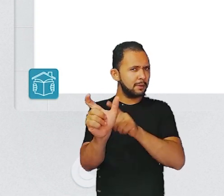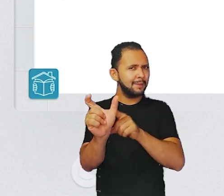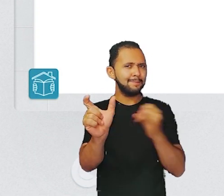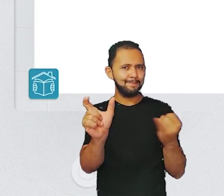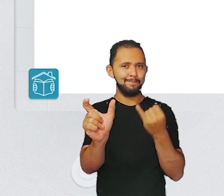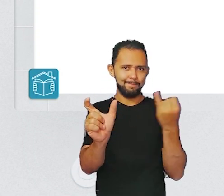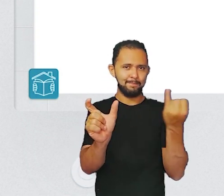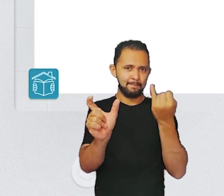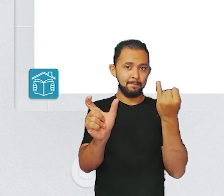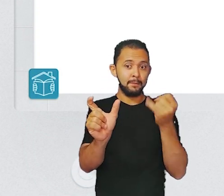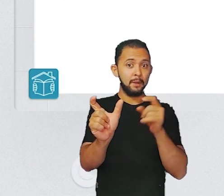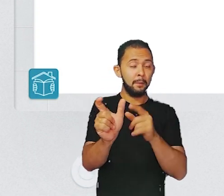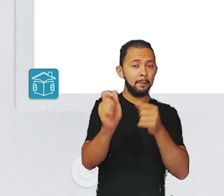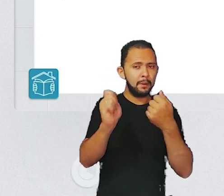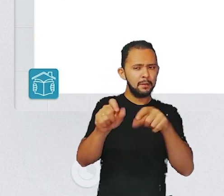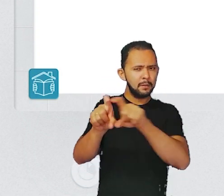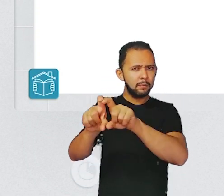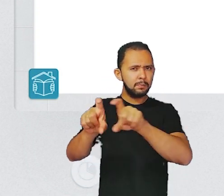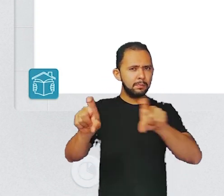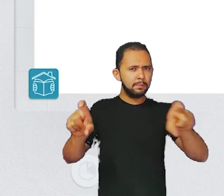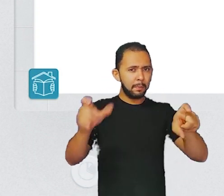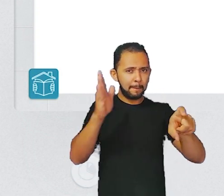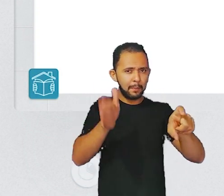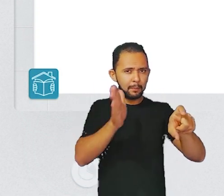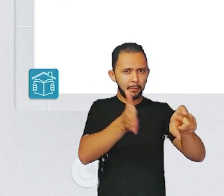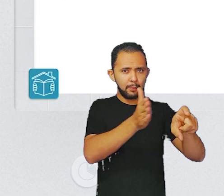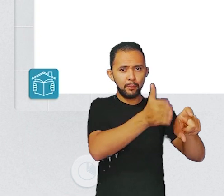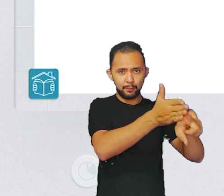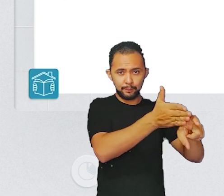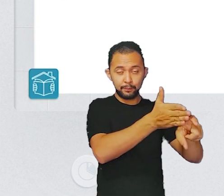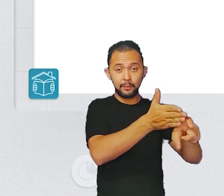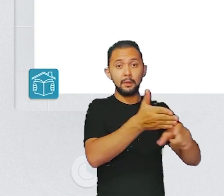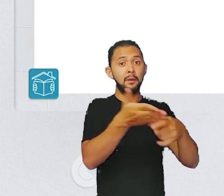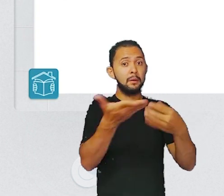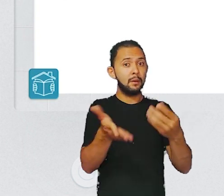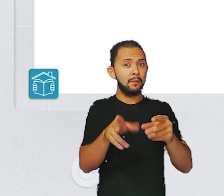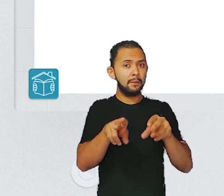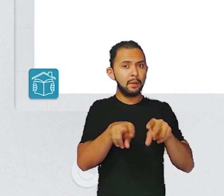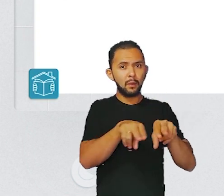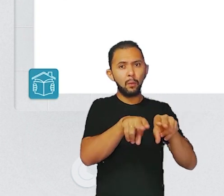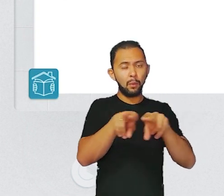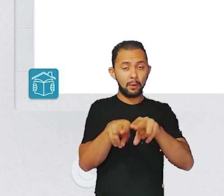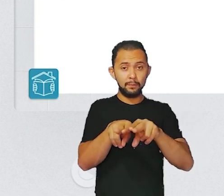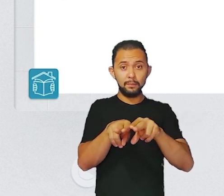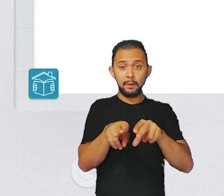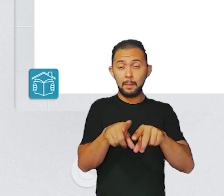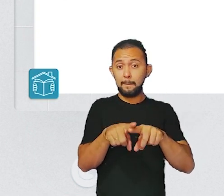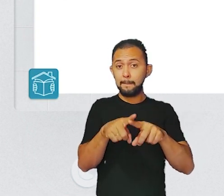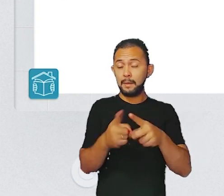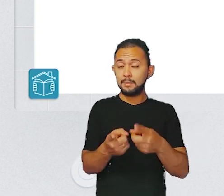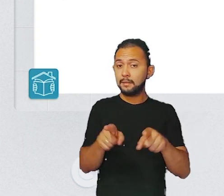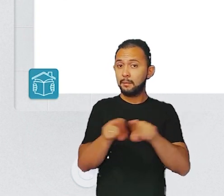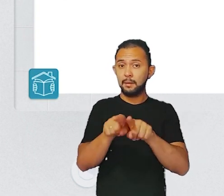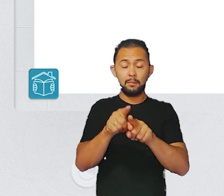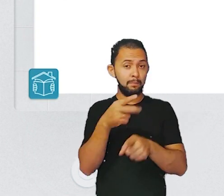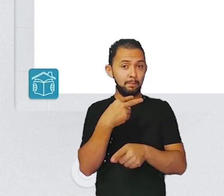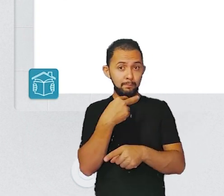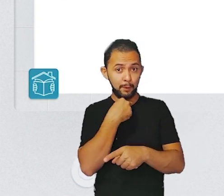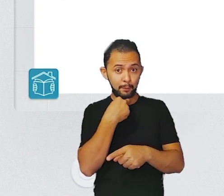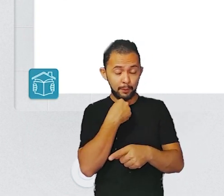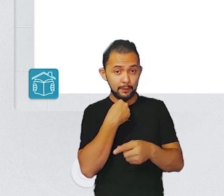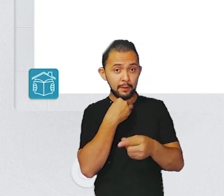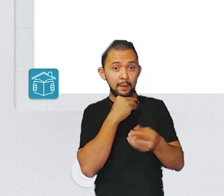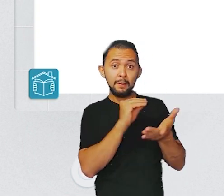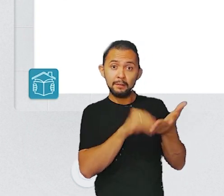ser dividida em barras menores, todas com as mesmas medidas e sem que haja sobras.